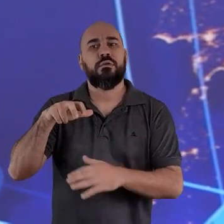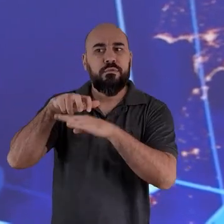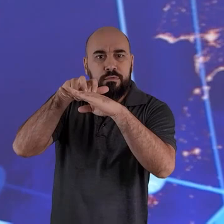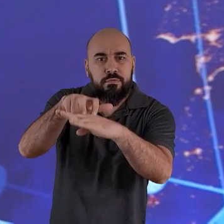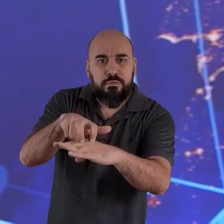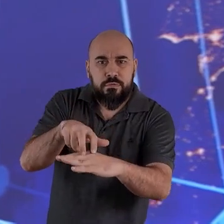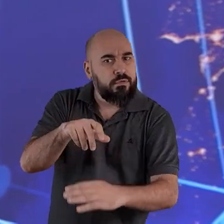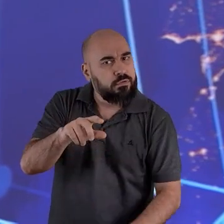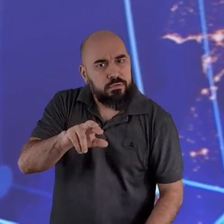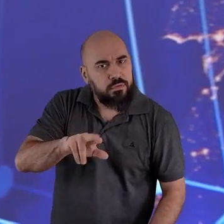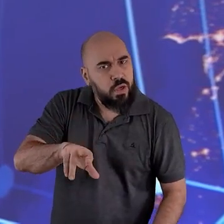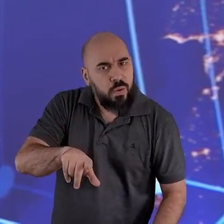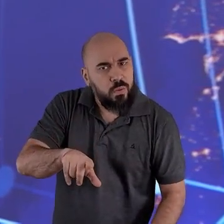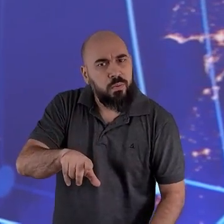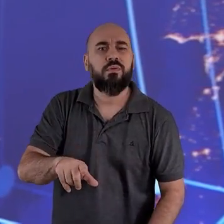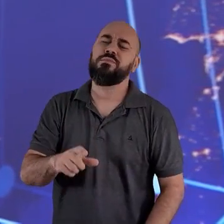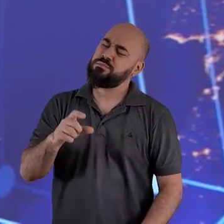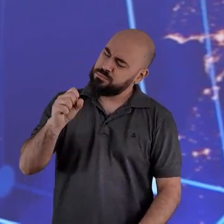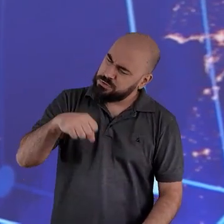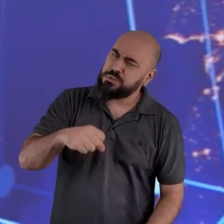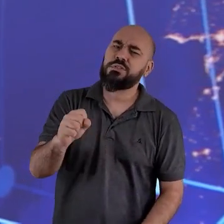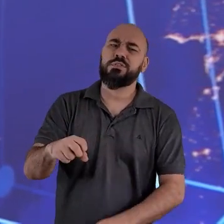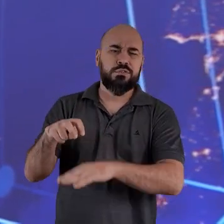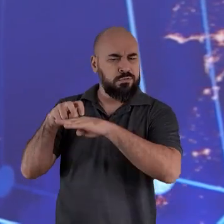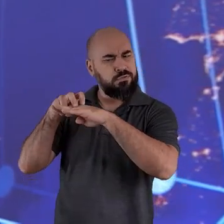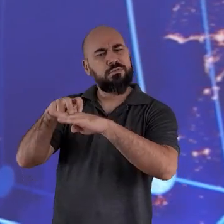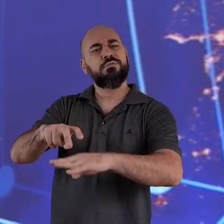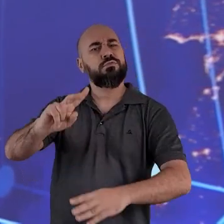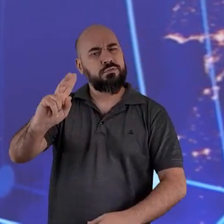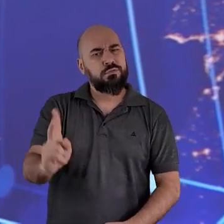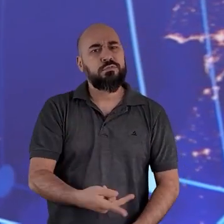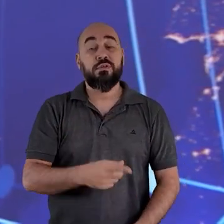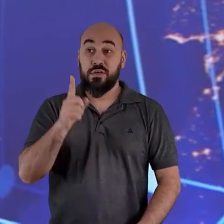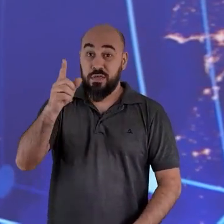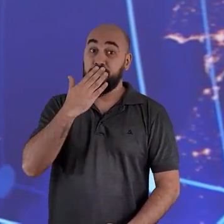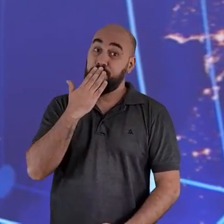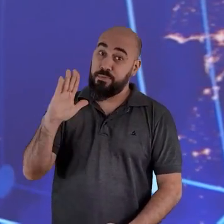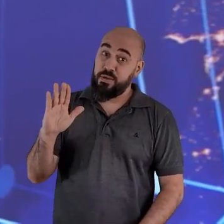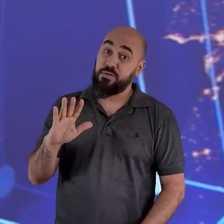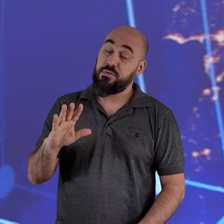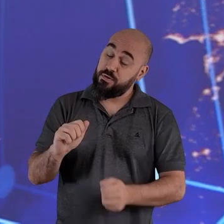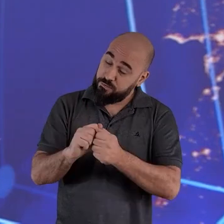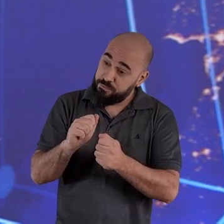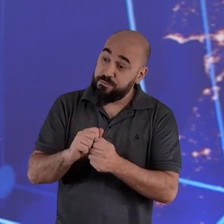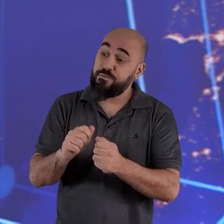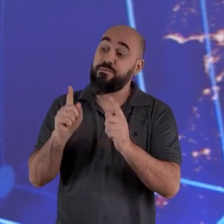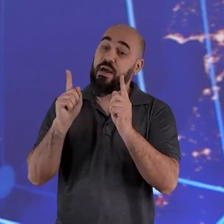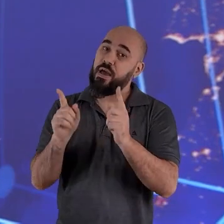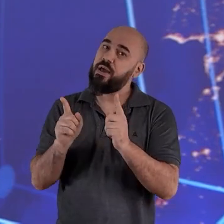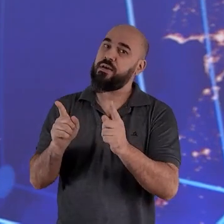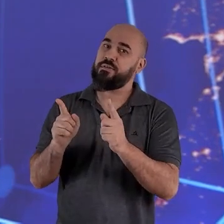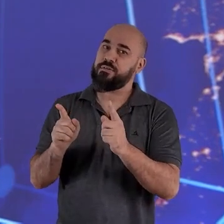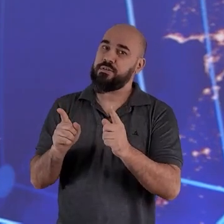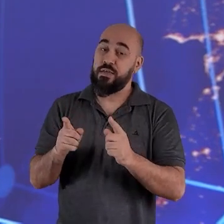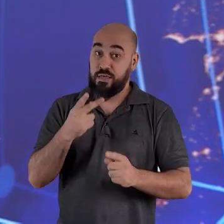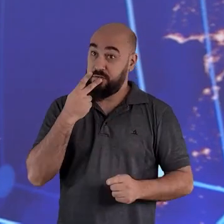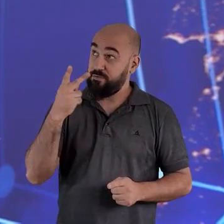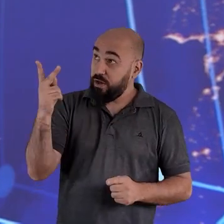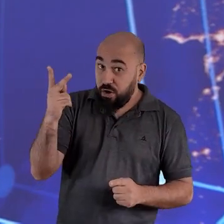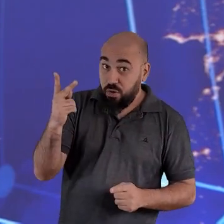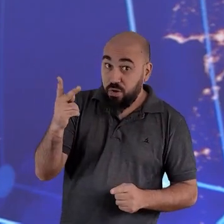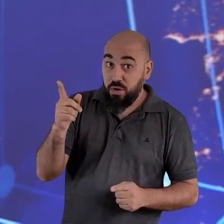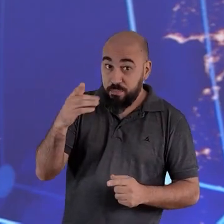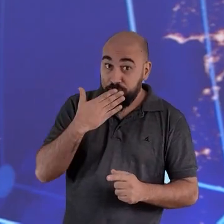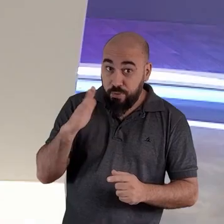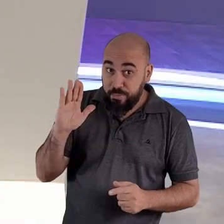seres humanos podem prometer e não cumprir, mas quando Deus promete, Ele cumpre. Quando Deus fala que vai fazer alguma coisa,